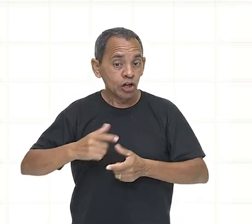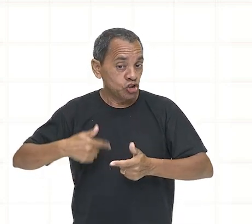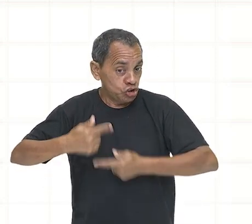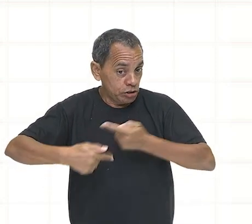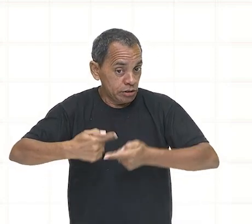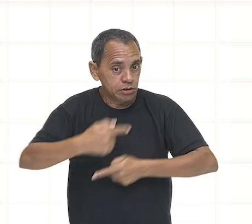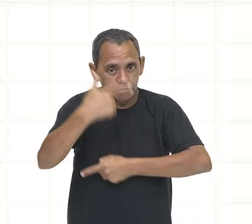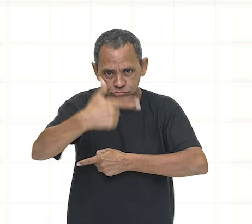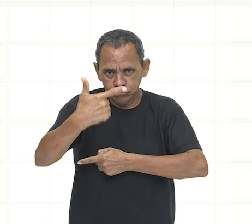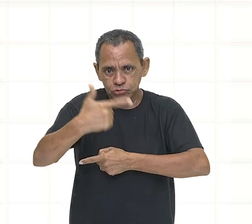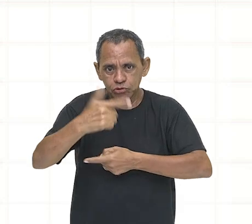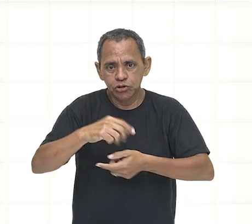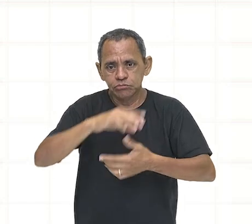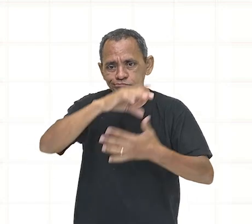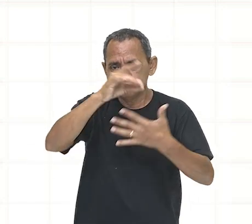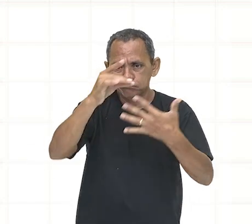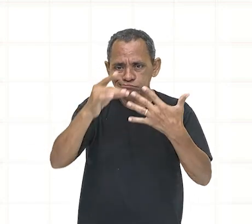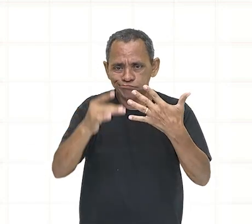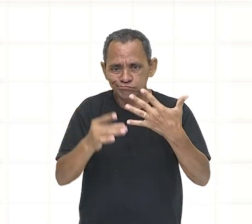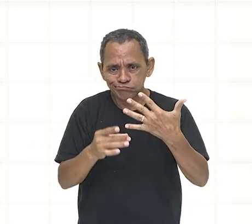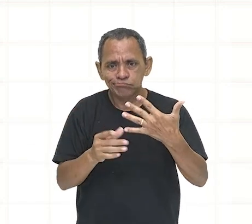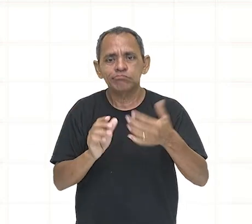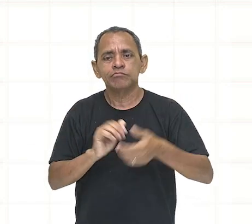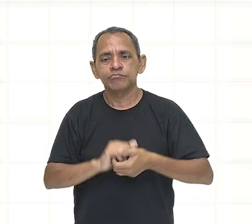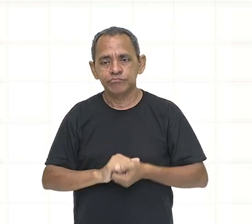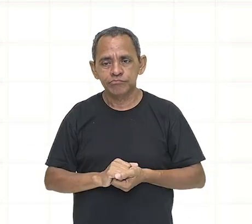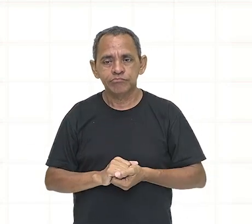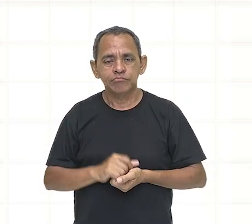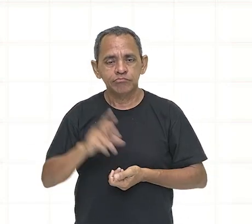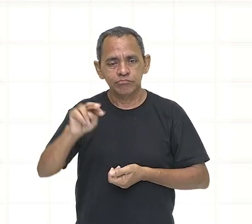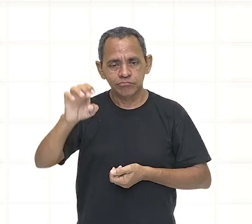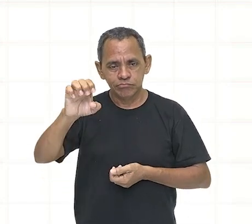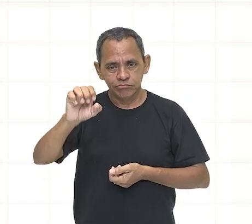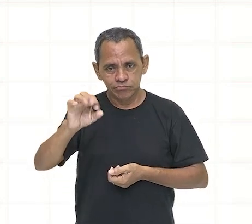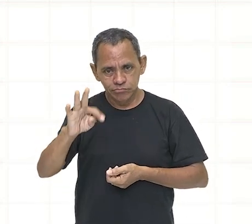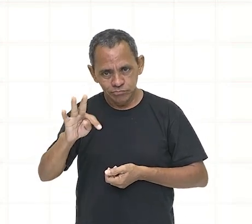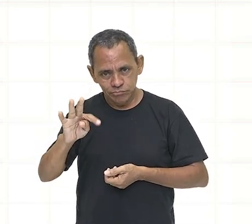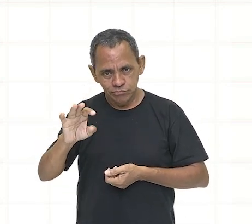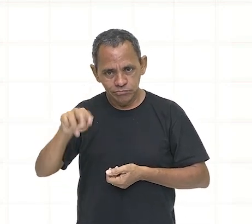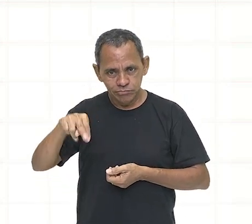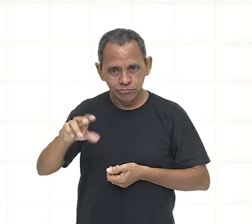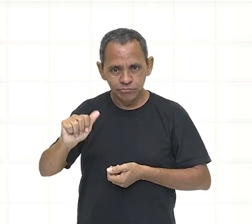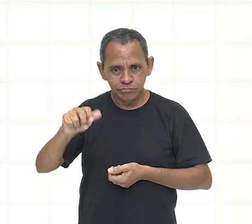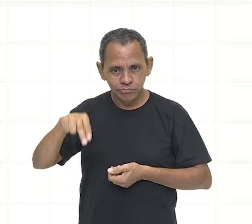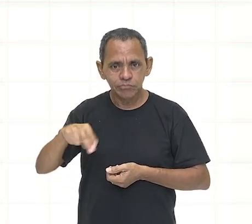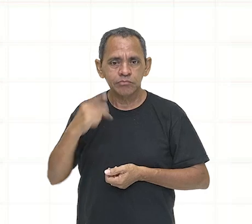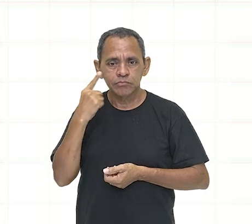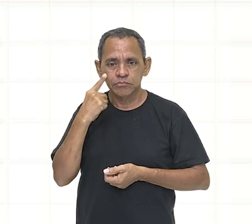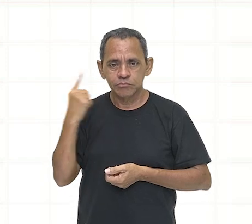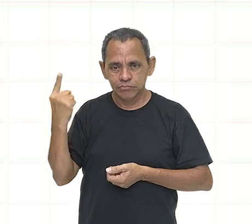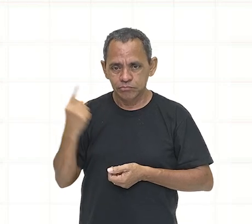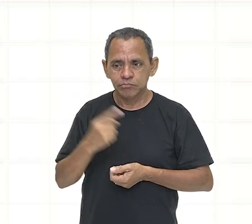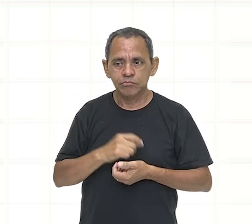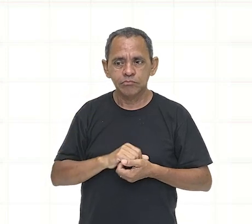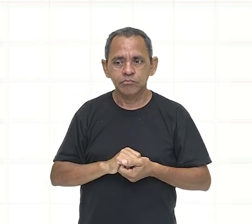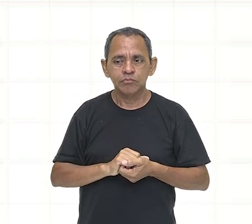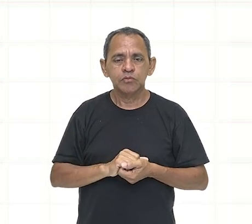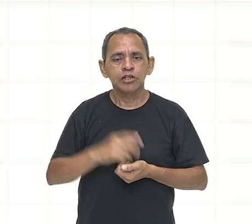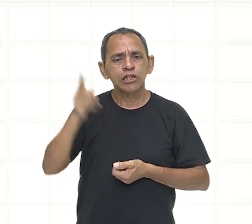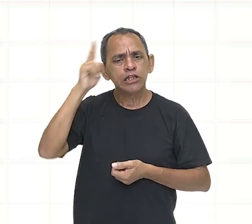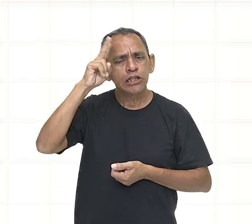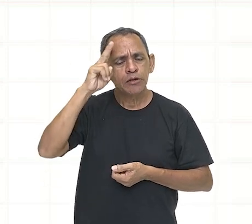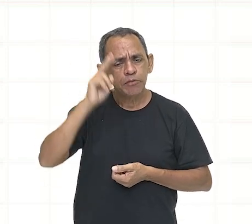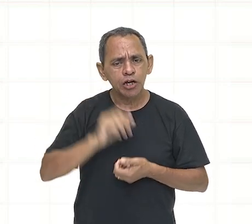Malásia, Filipinas, Tailândia e Vietnã. Lembrando que esse segundo grupo ele não teve